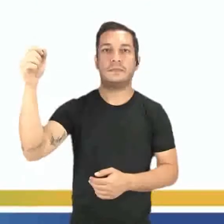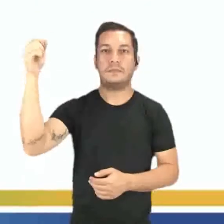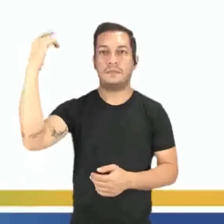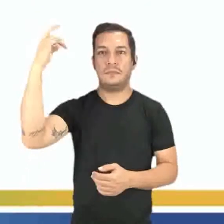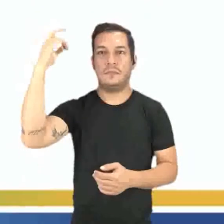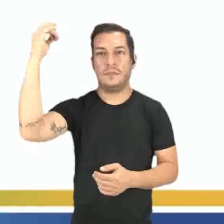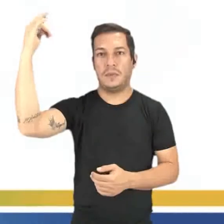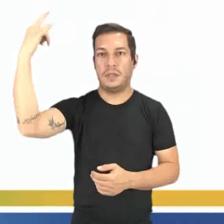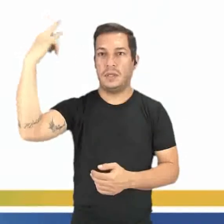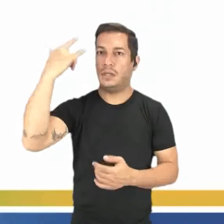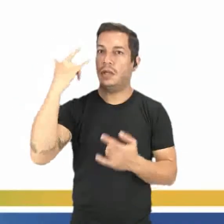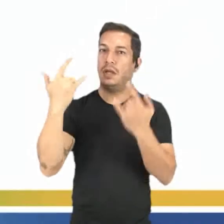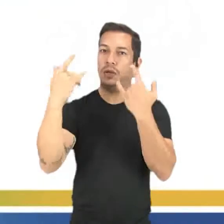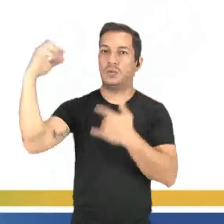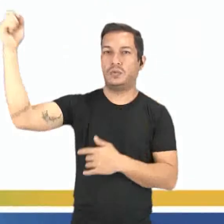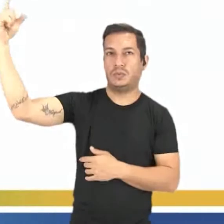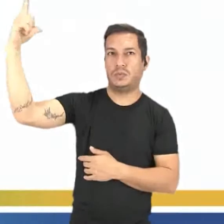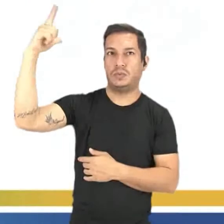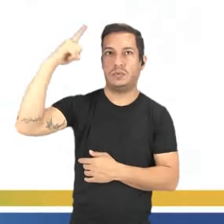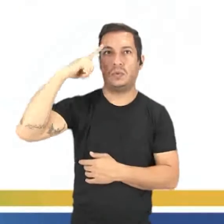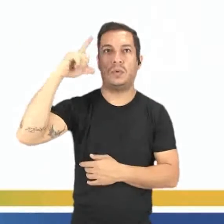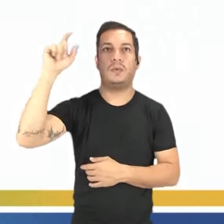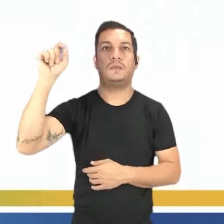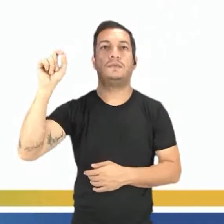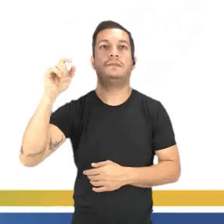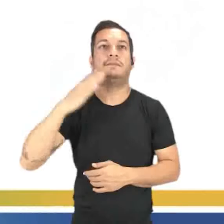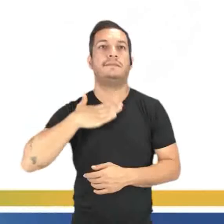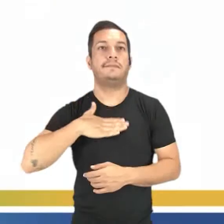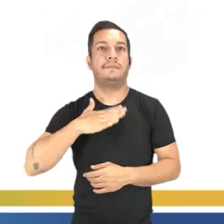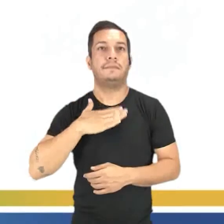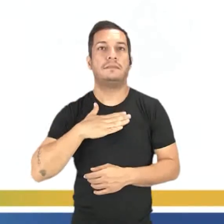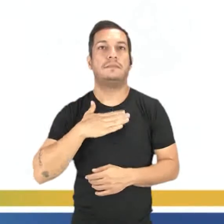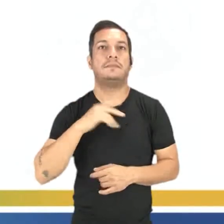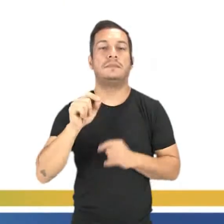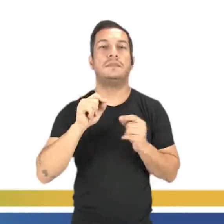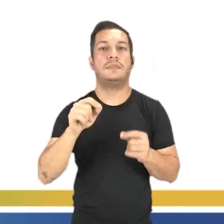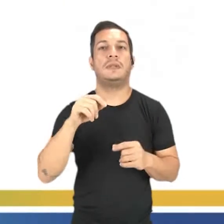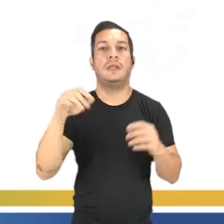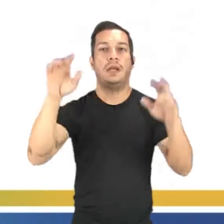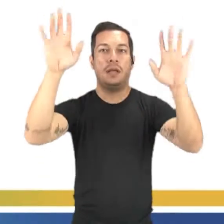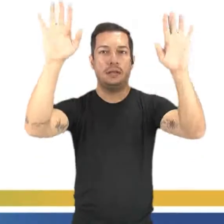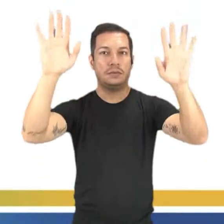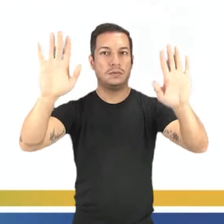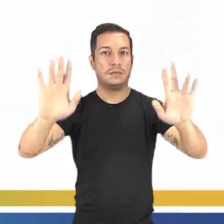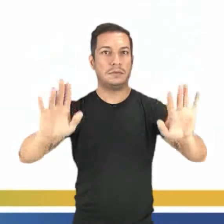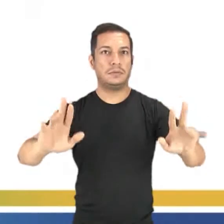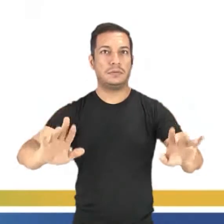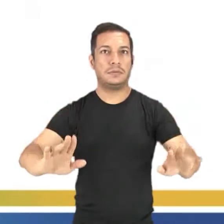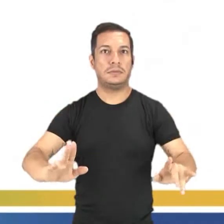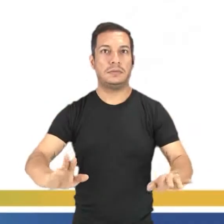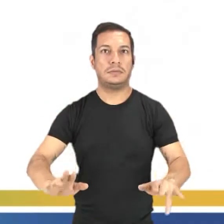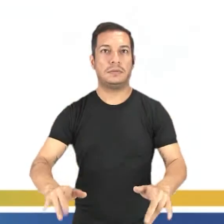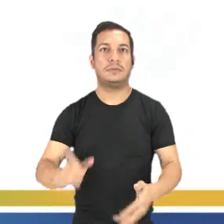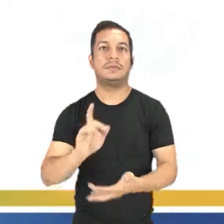sol afaga docemente, as bordadas cortinas